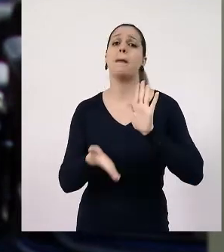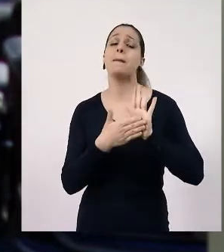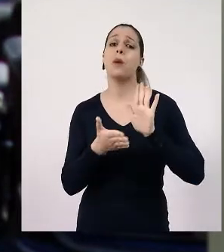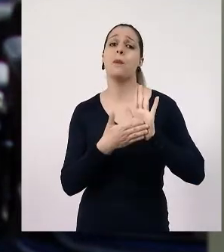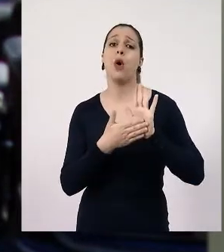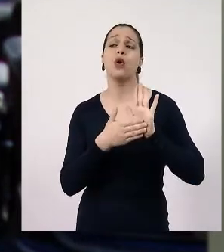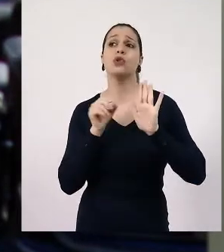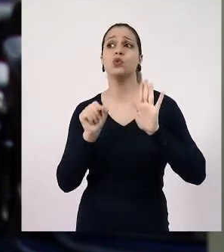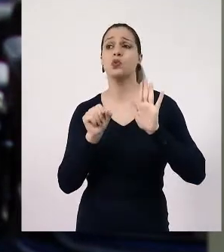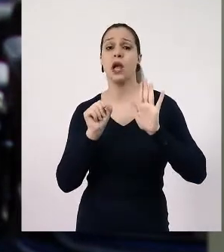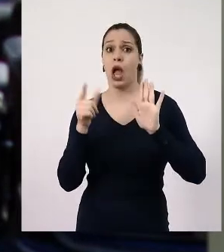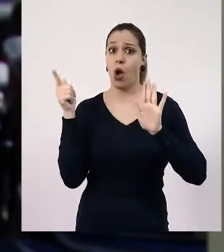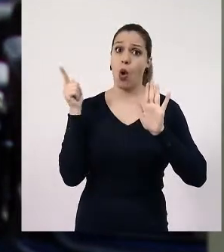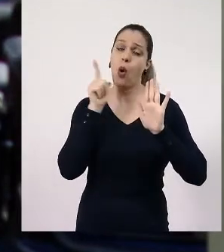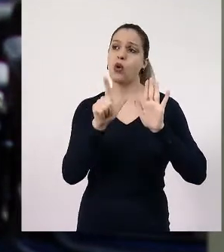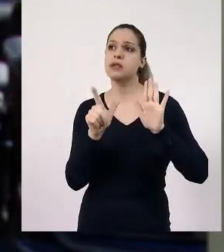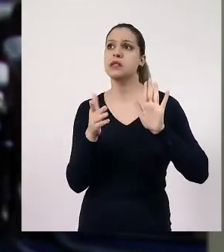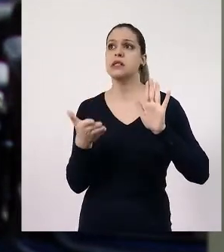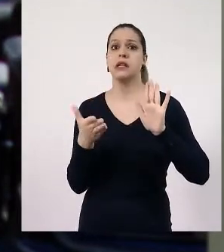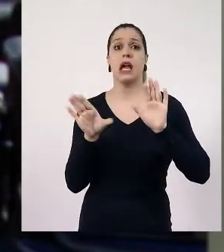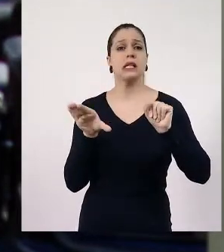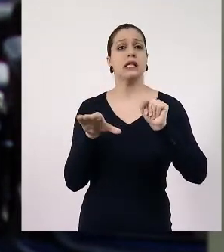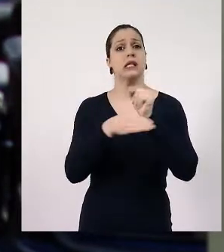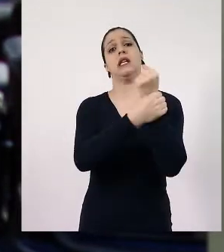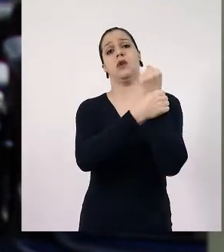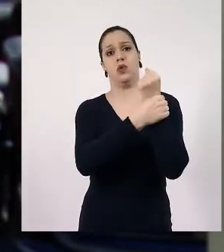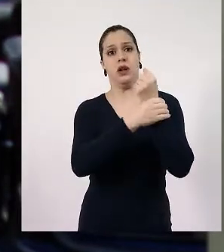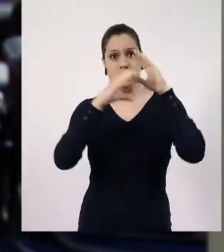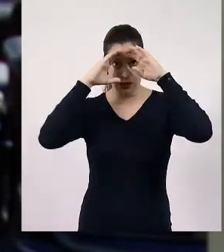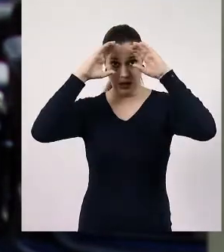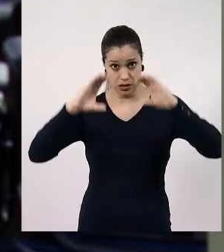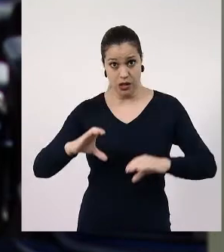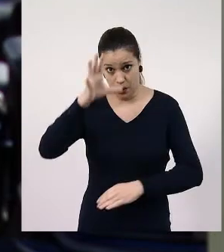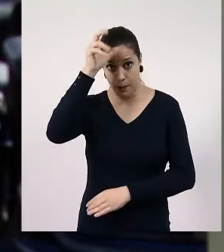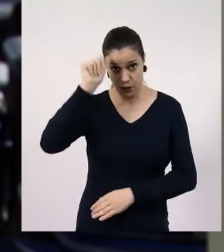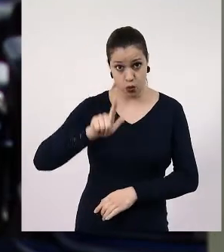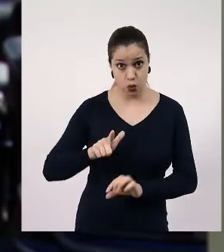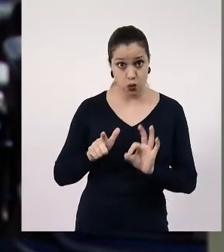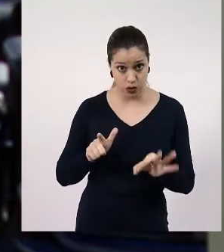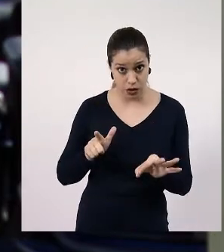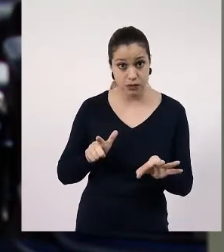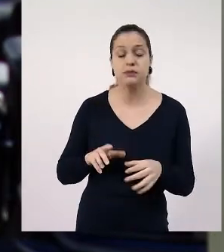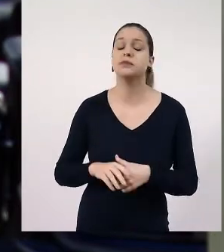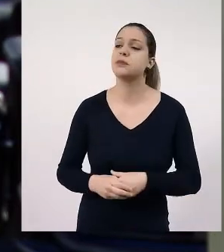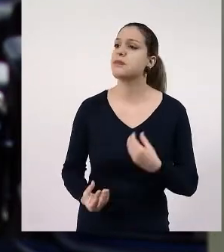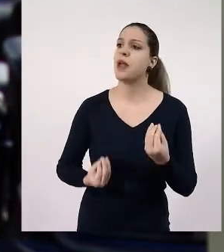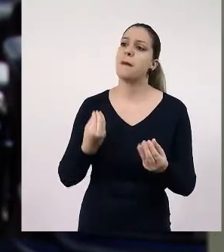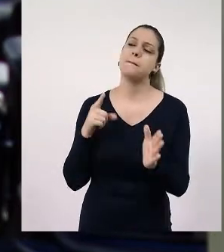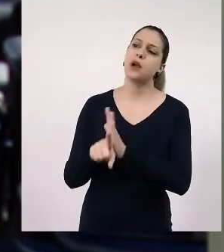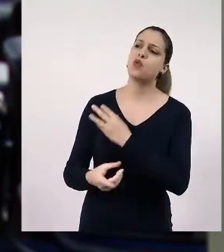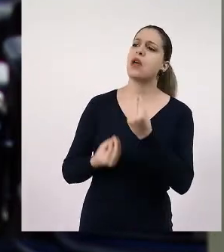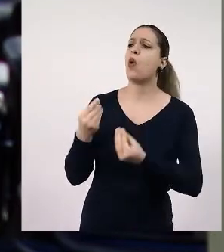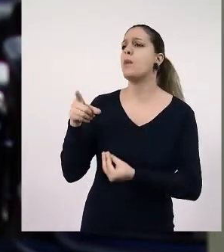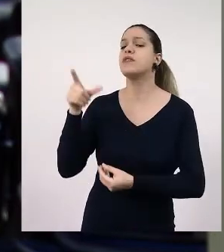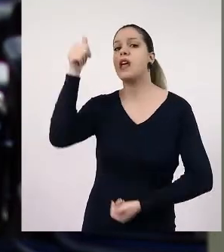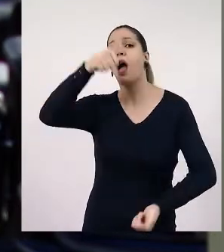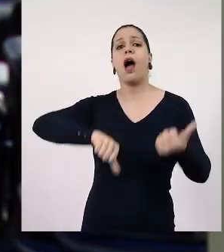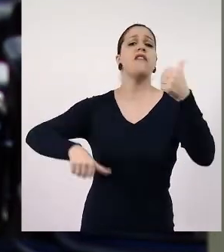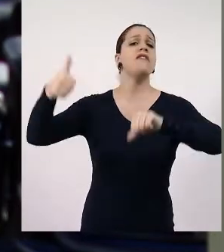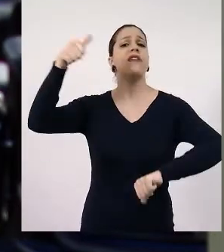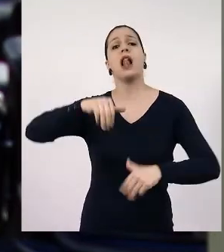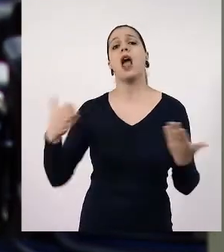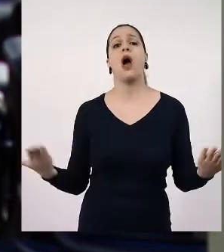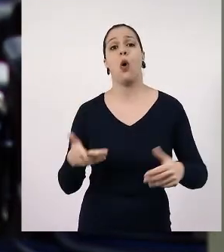apresentar propostas que garantam, de alguma forma, a segurança do cidadão sul-mato-grossense. Como é que o senhor avalia esse